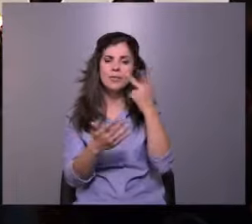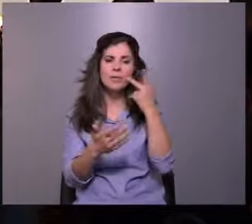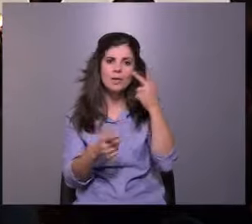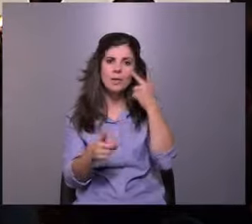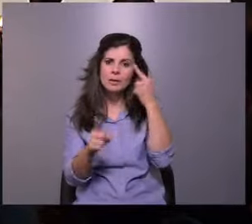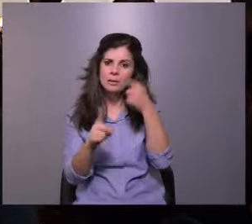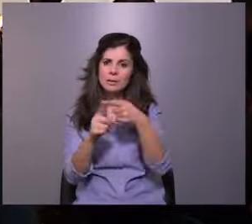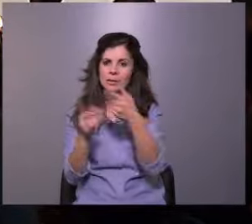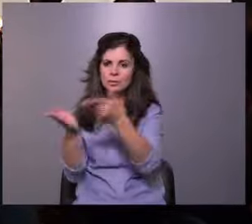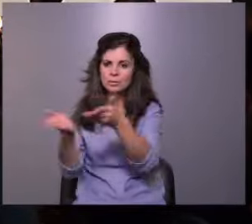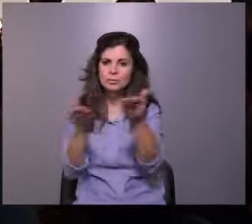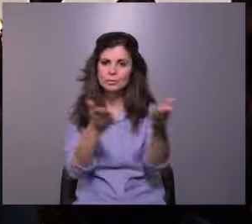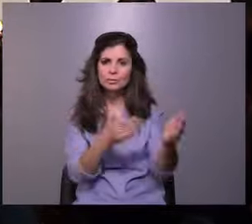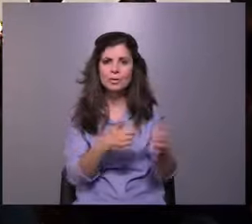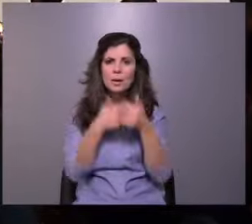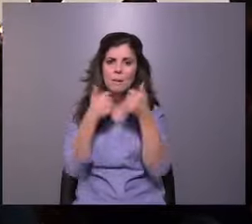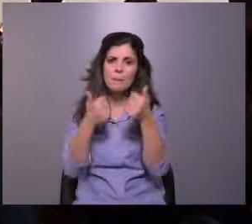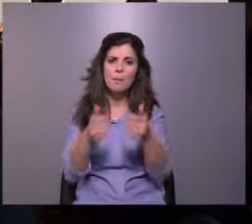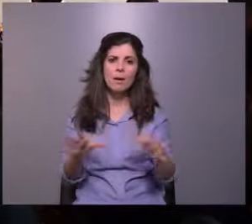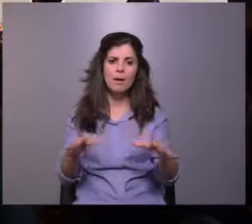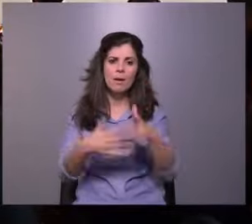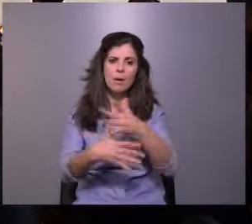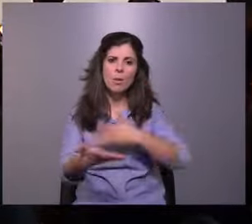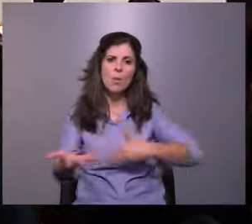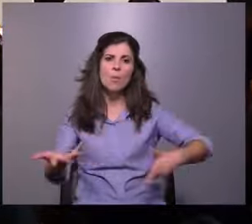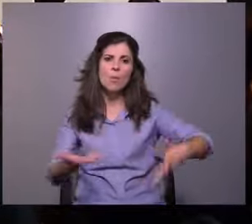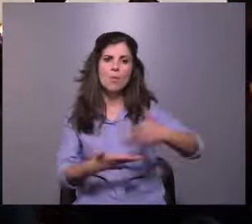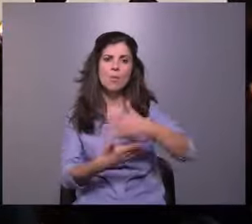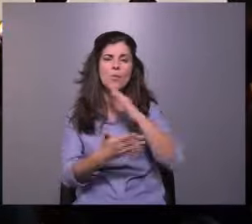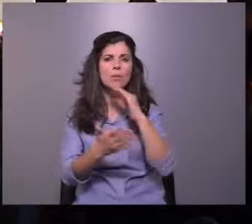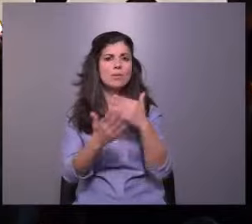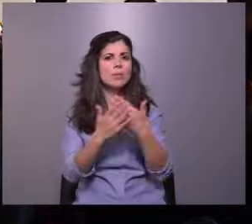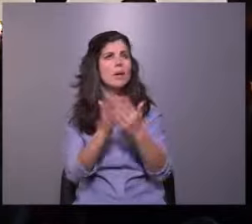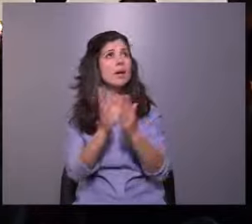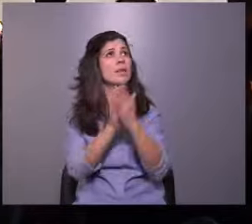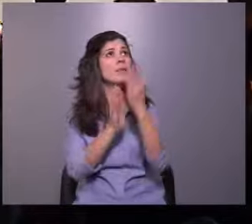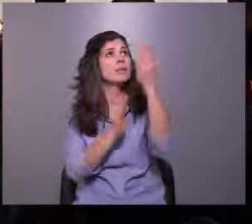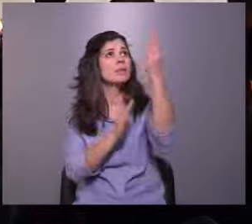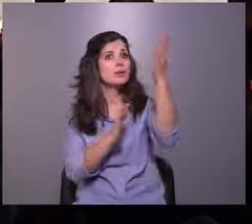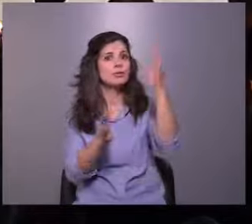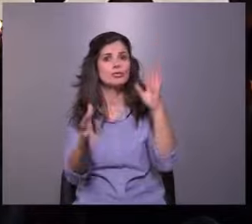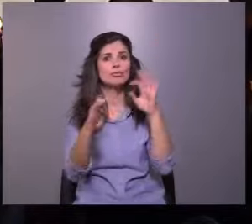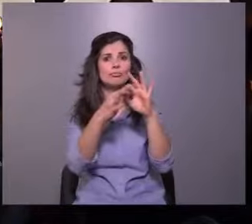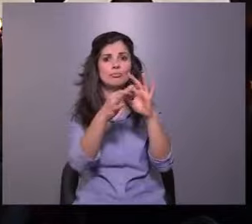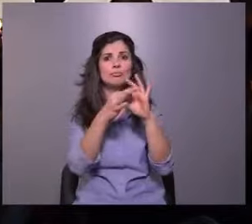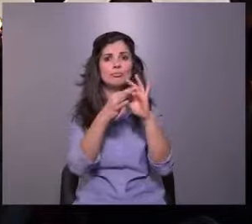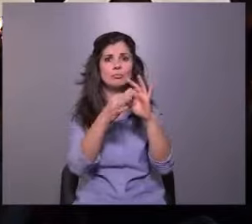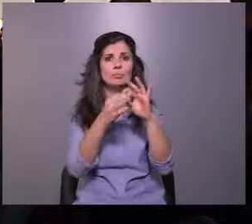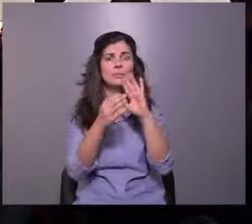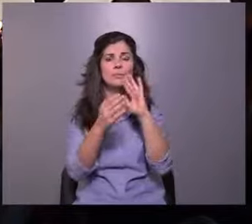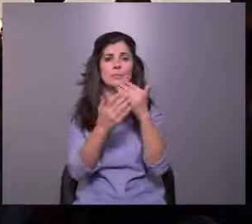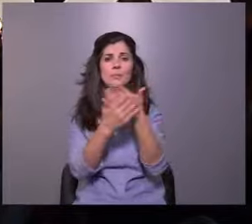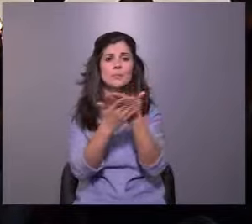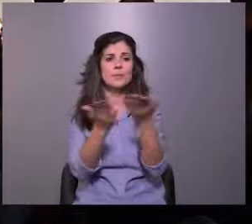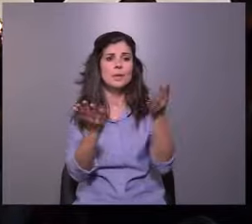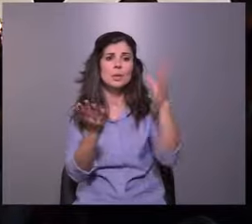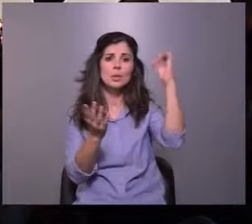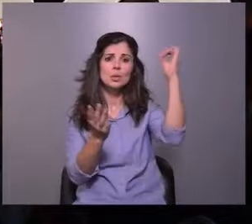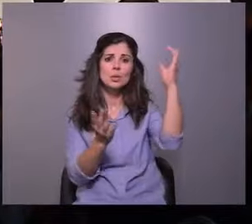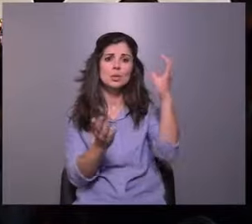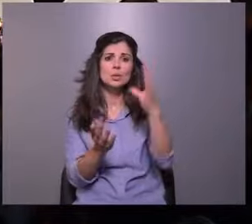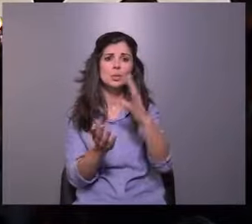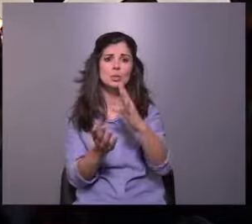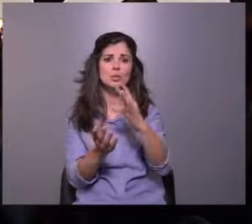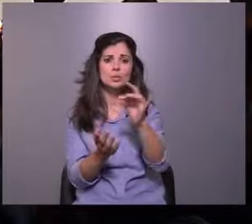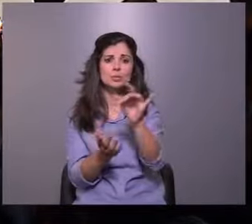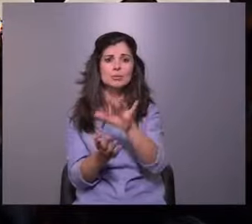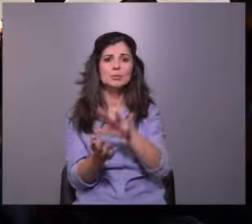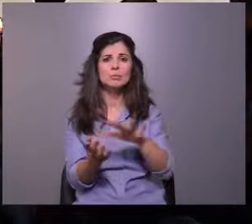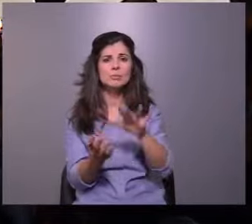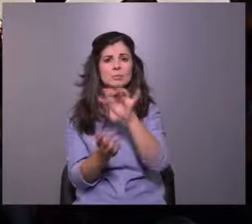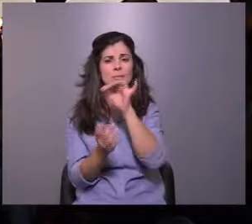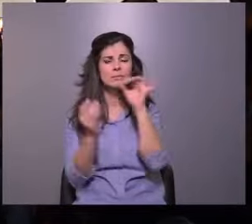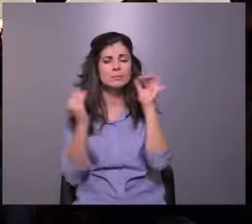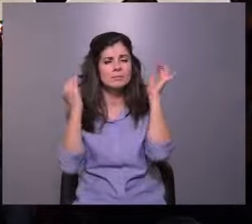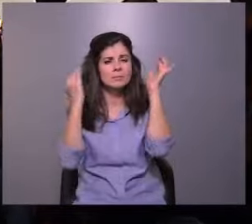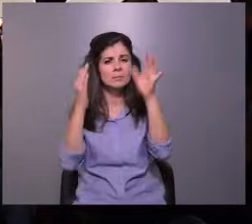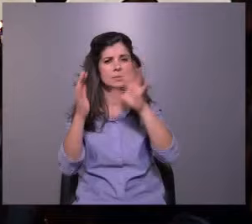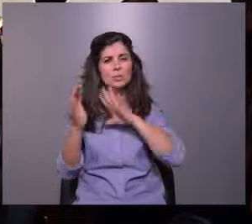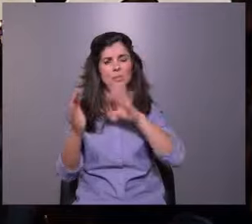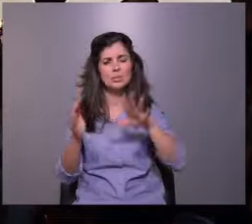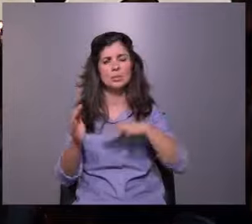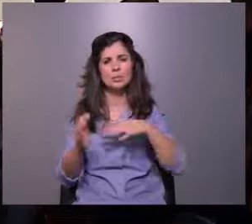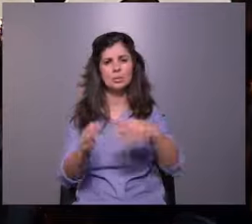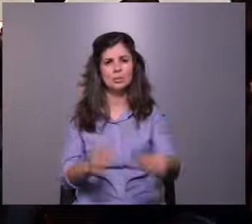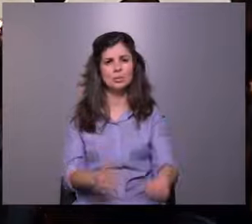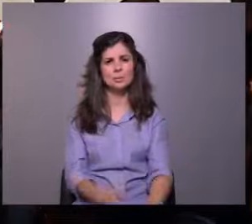aos irmãos, imitando os seus passos. Também nós, peregrinos chamados ao encontro